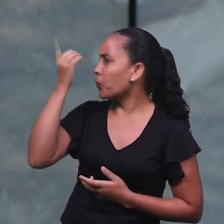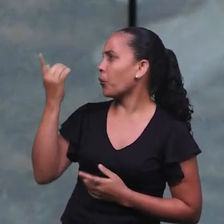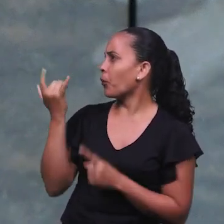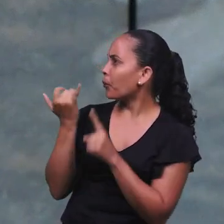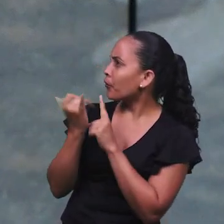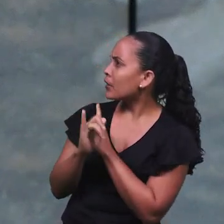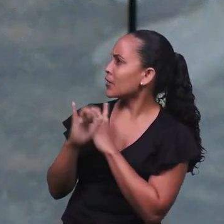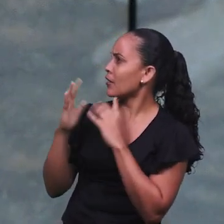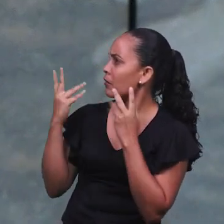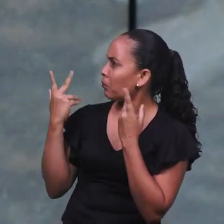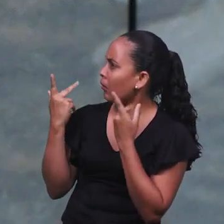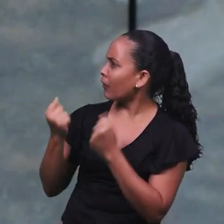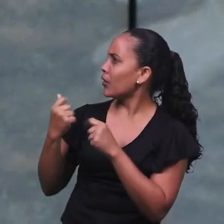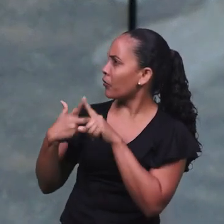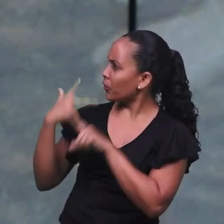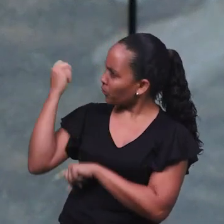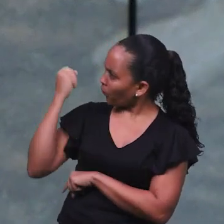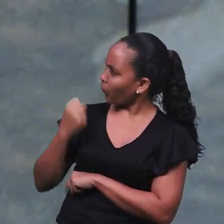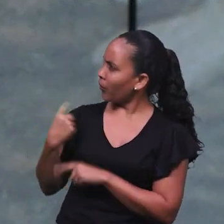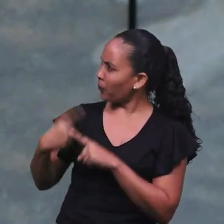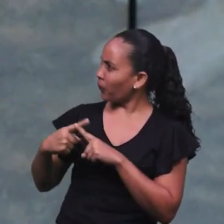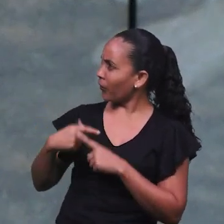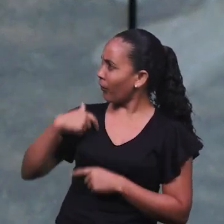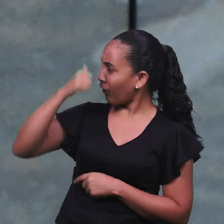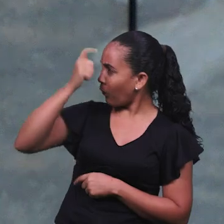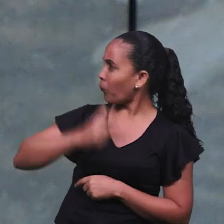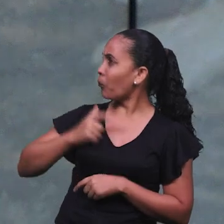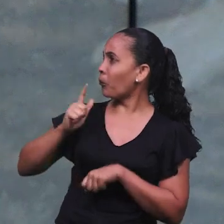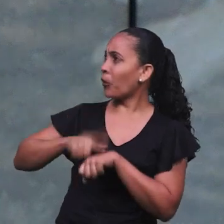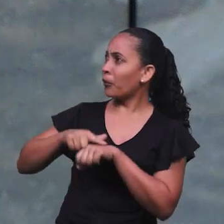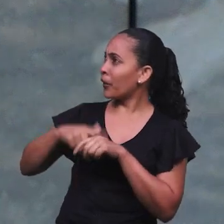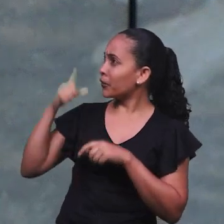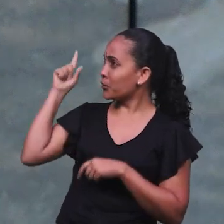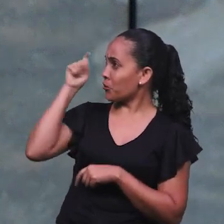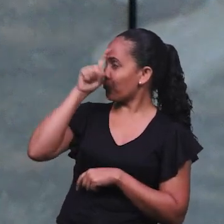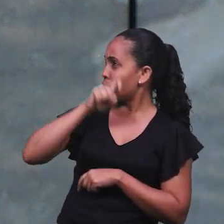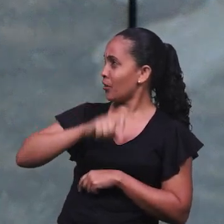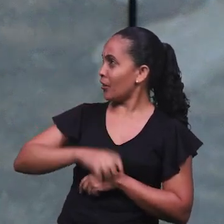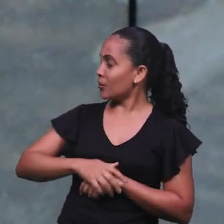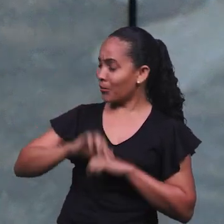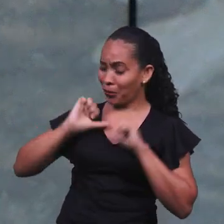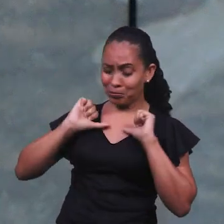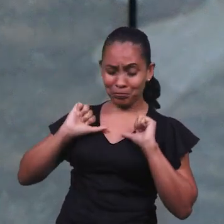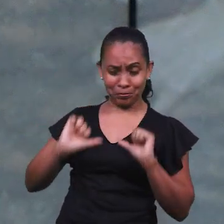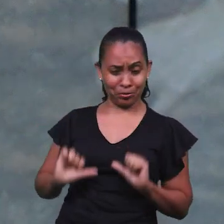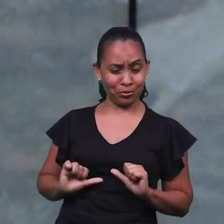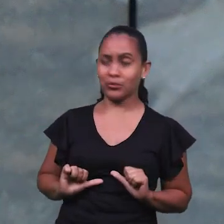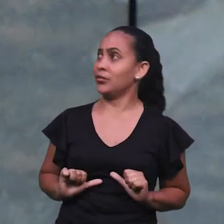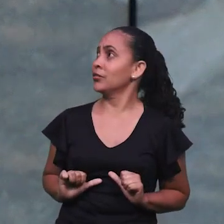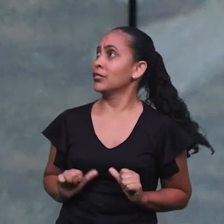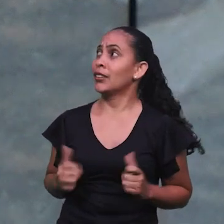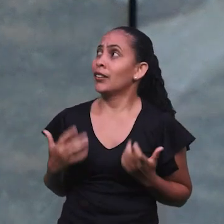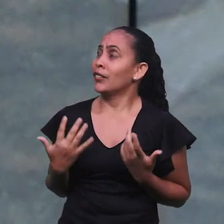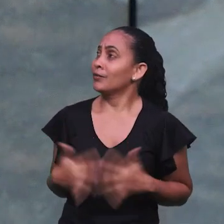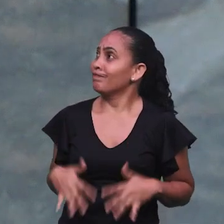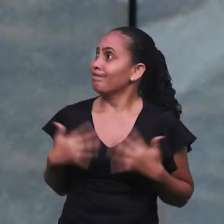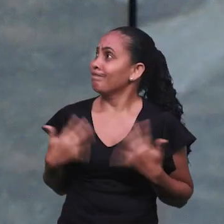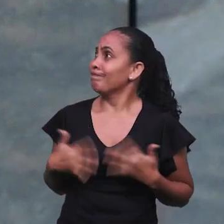profecias maravilhosas da vitória. Por que eu estou na cova? Por que a situação piorou, aparentemente, para